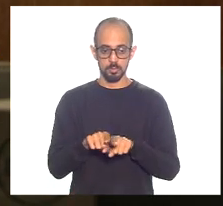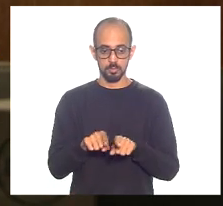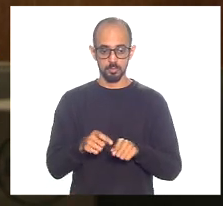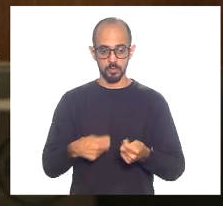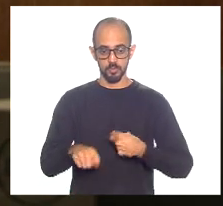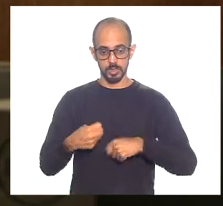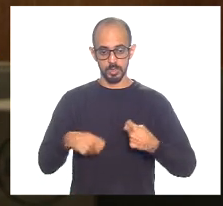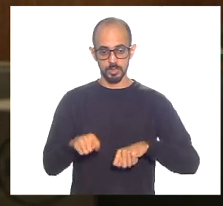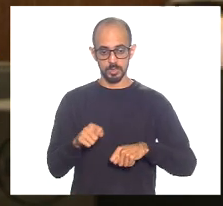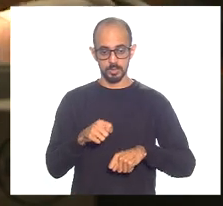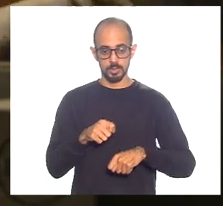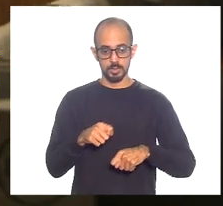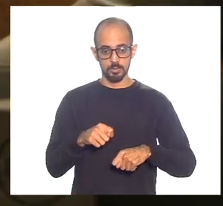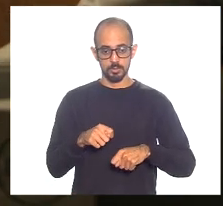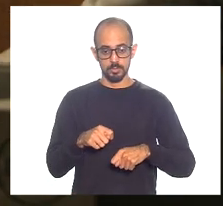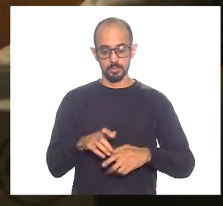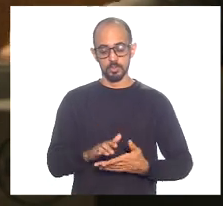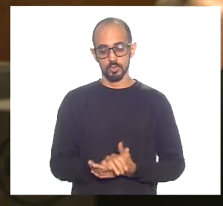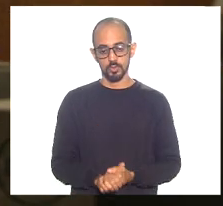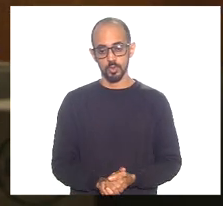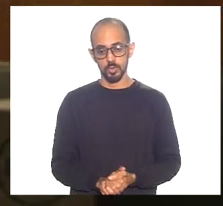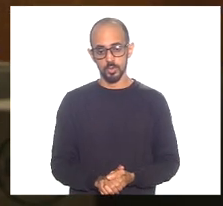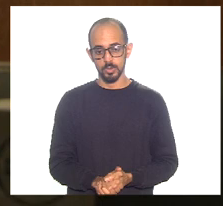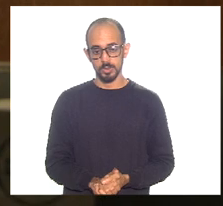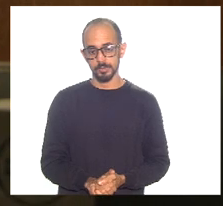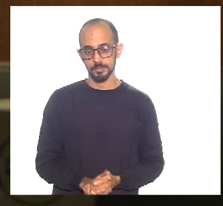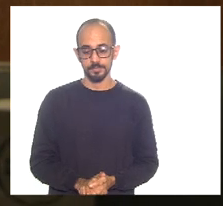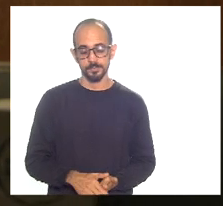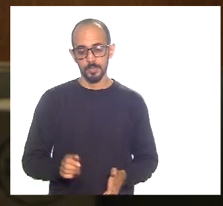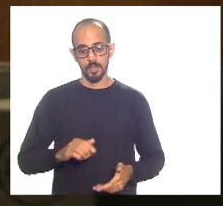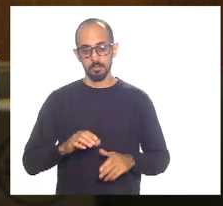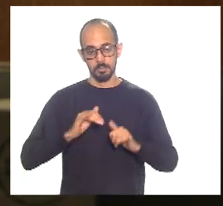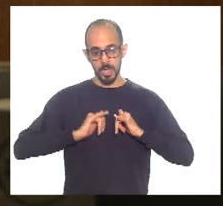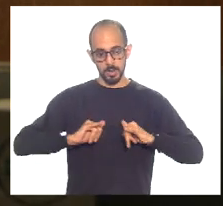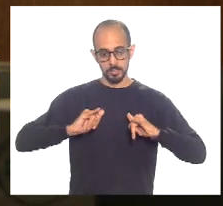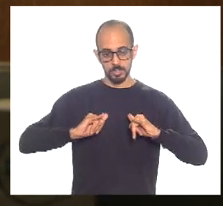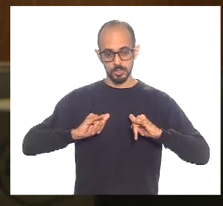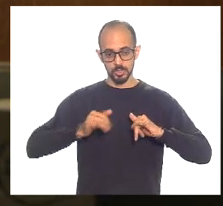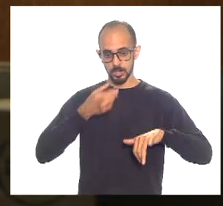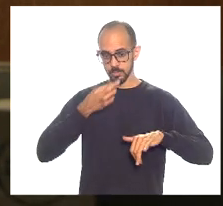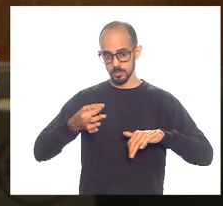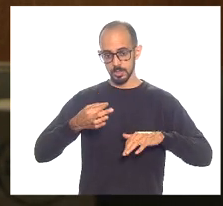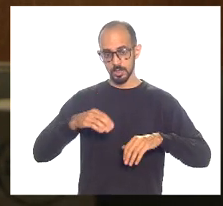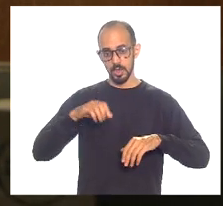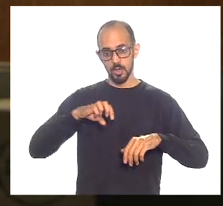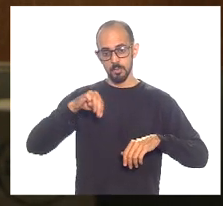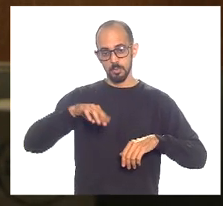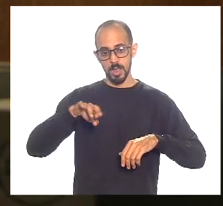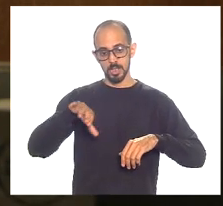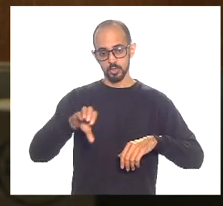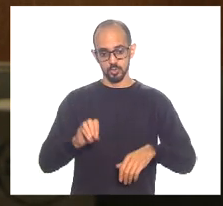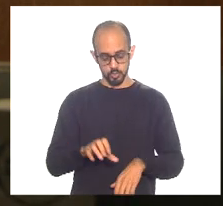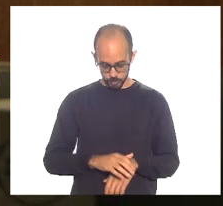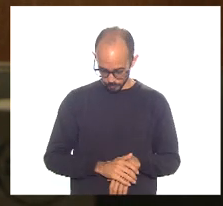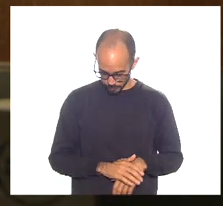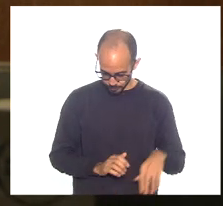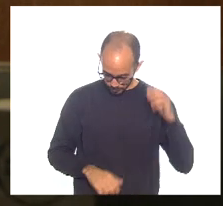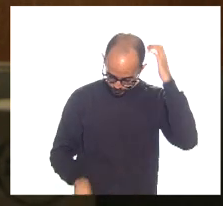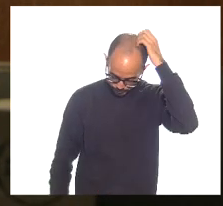Finanças, Fiscalização Financeira e Controle. Para emitir parecer pela Comissão de Constituição e Justiça, deputado Márcio Pacheco.